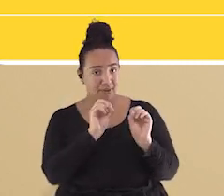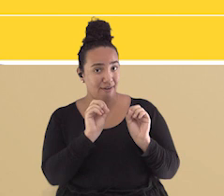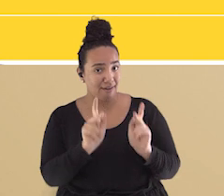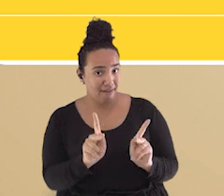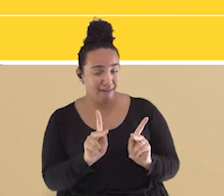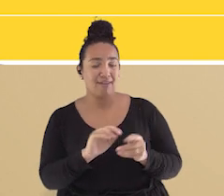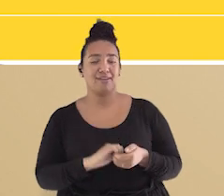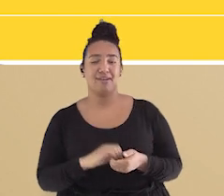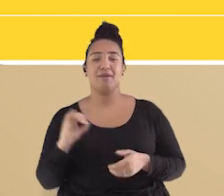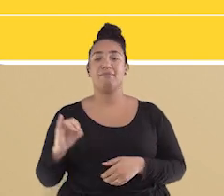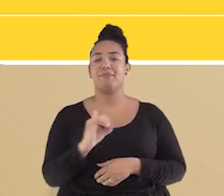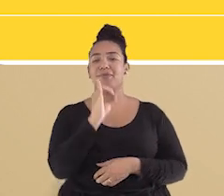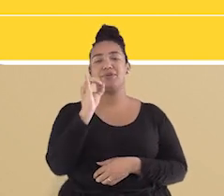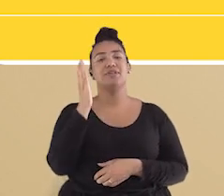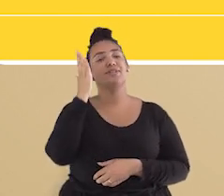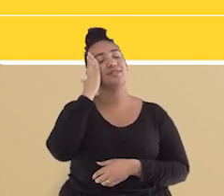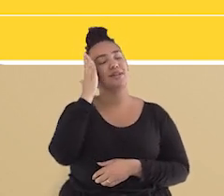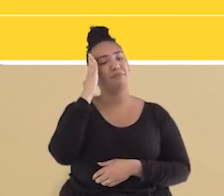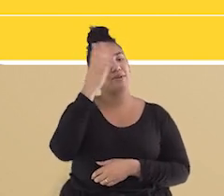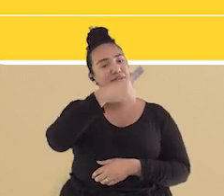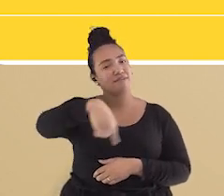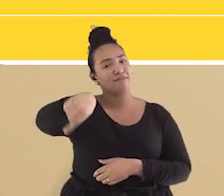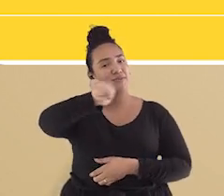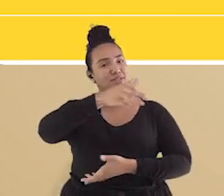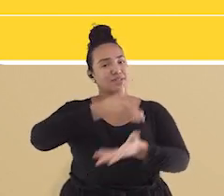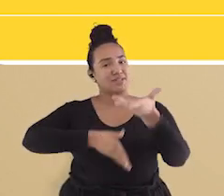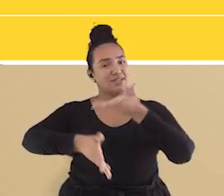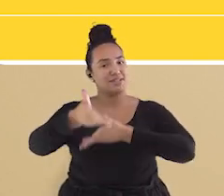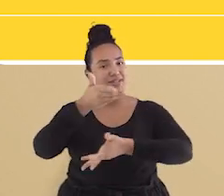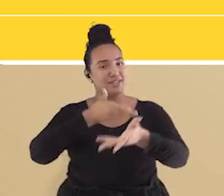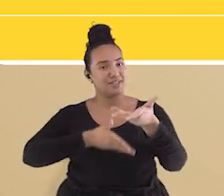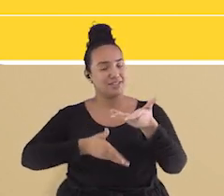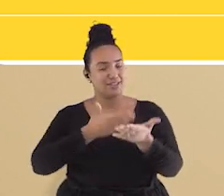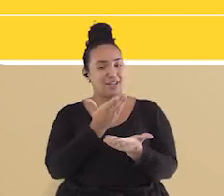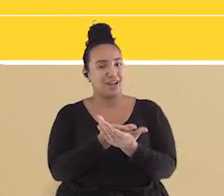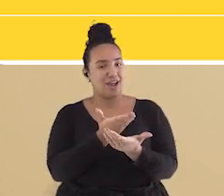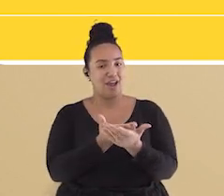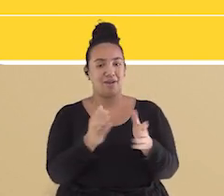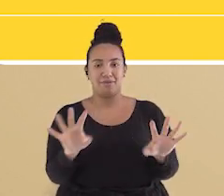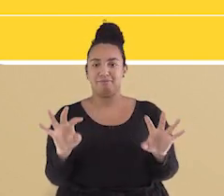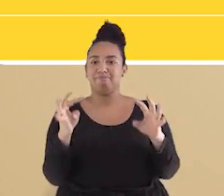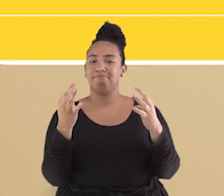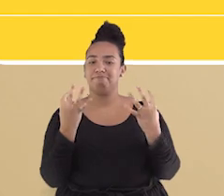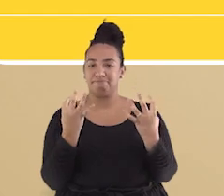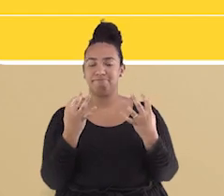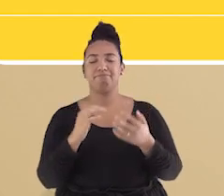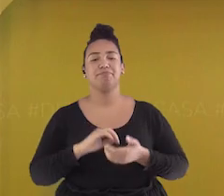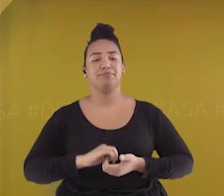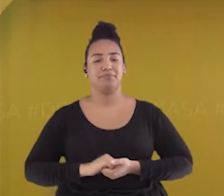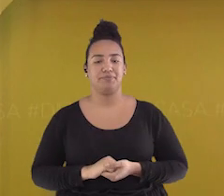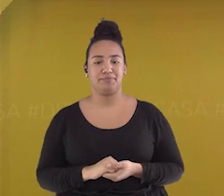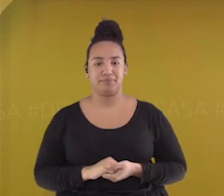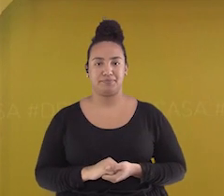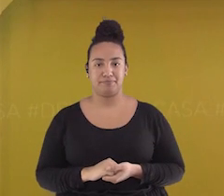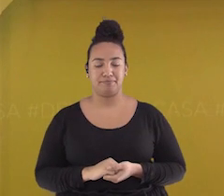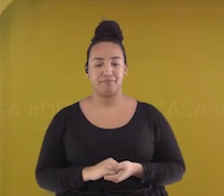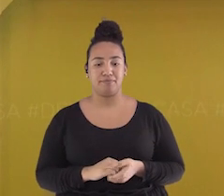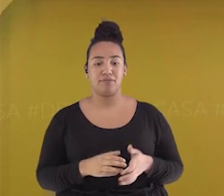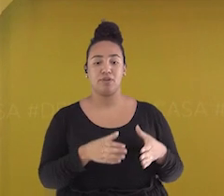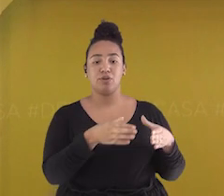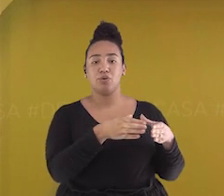fazer, ok? É importante sabermos que você esteve por aqui, acompanhando a nossa aula. Os